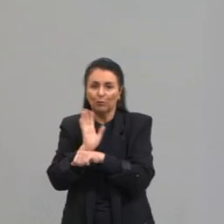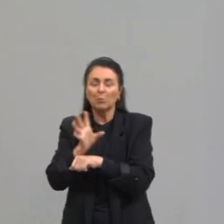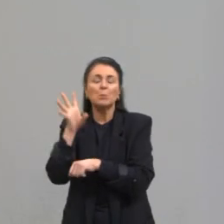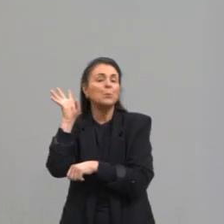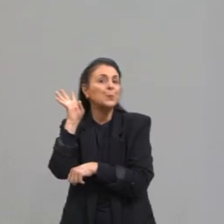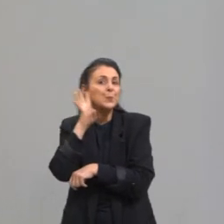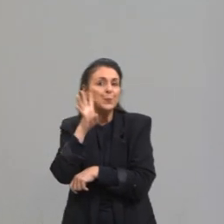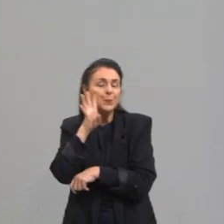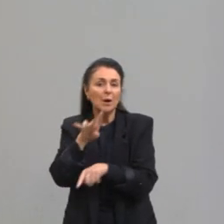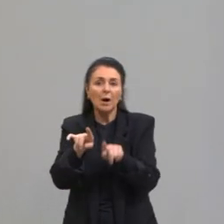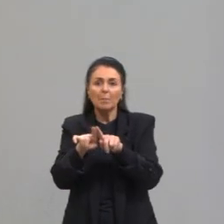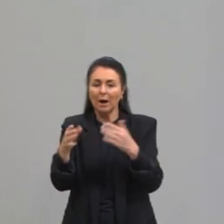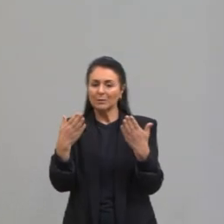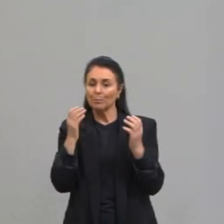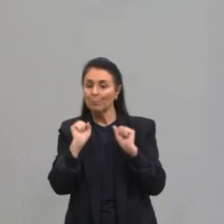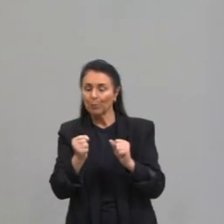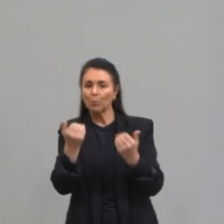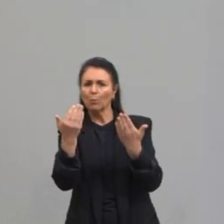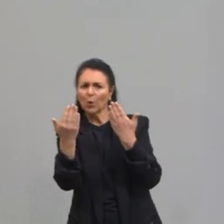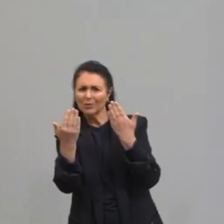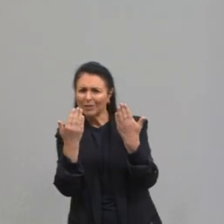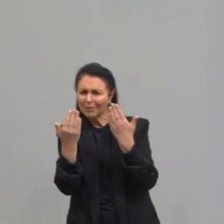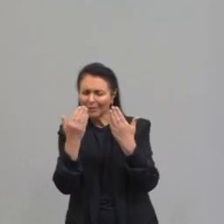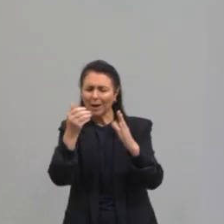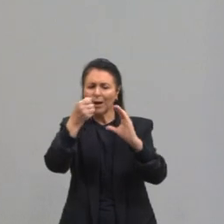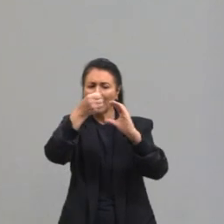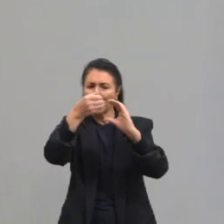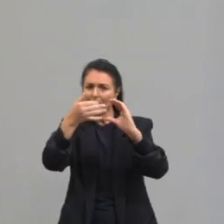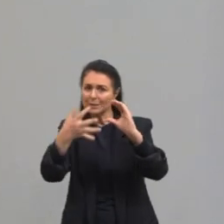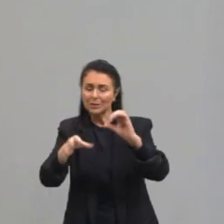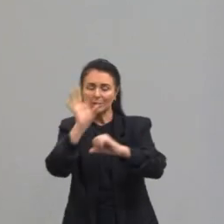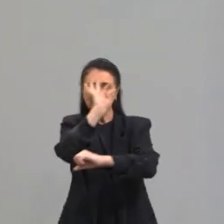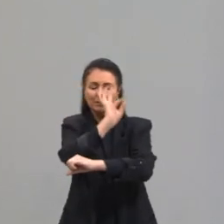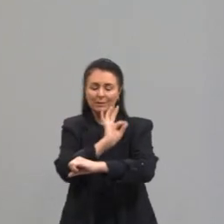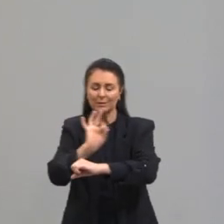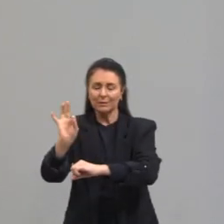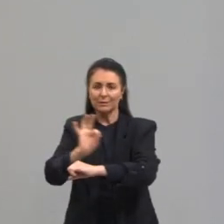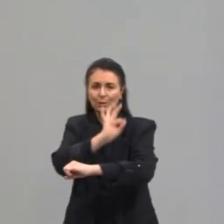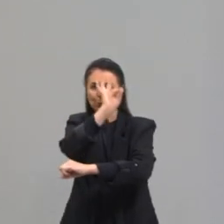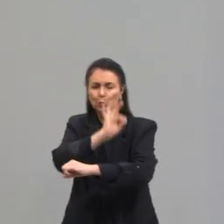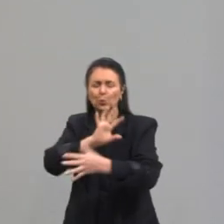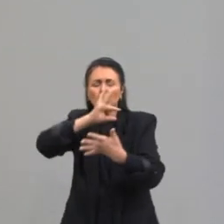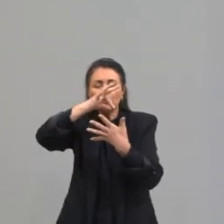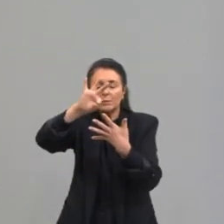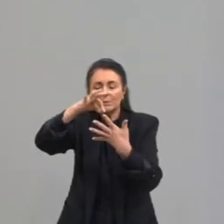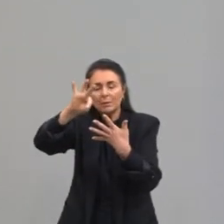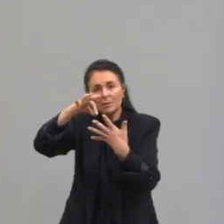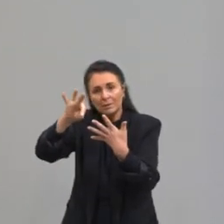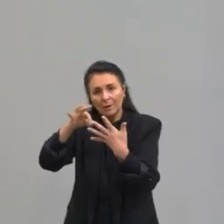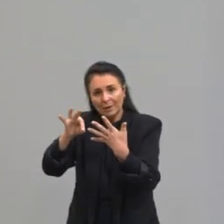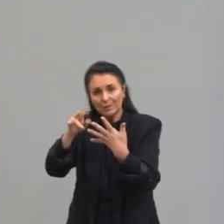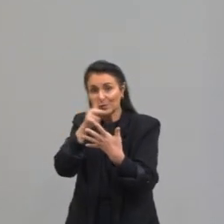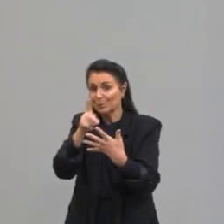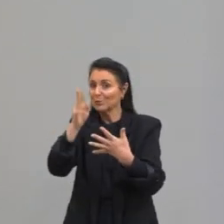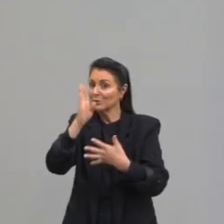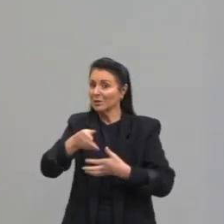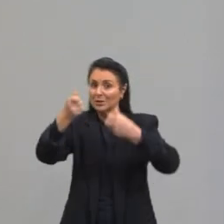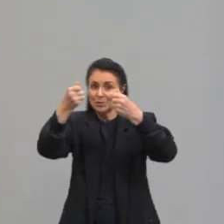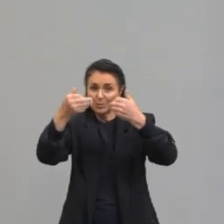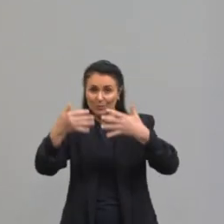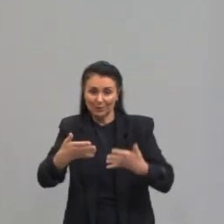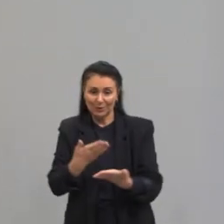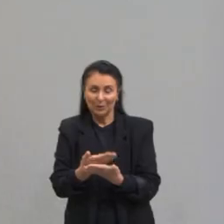sobretudo para analisar essas cara a arquitetura é esses detalhes que que nós falamos aqui